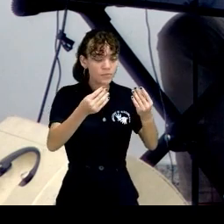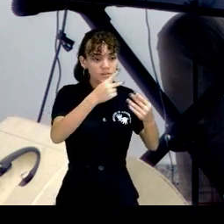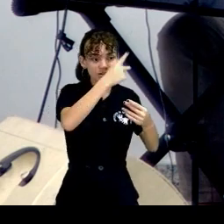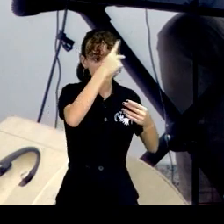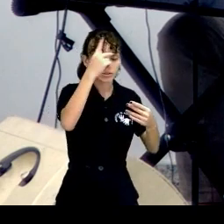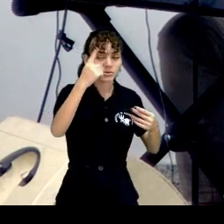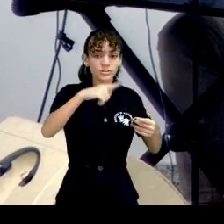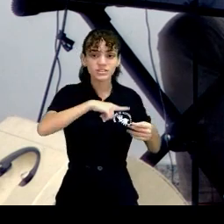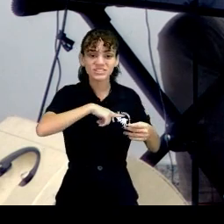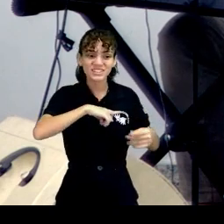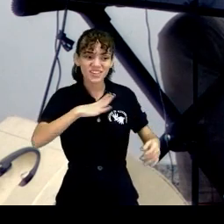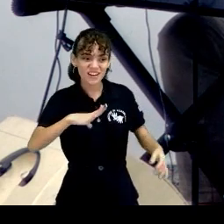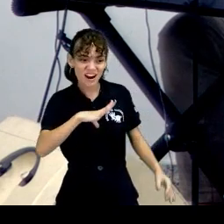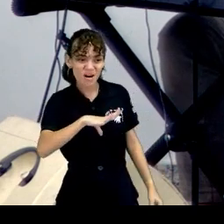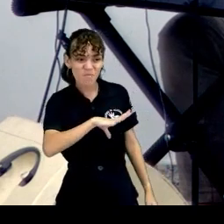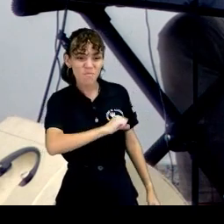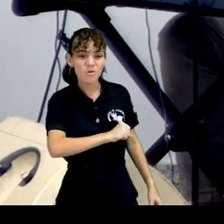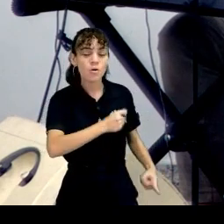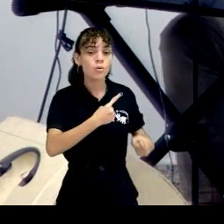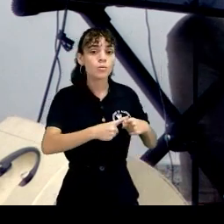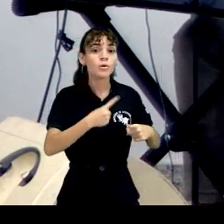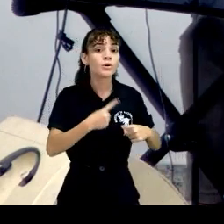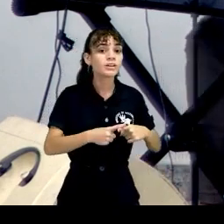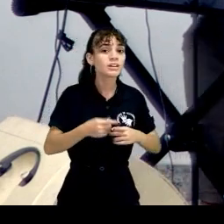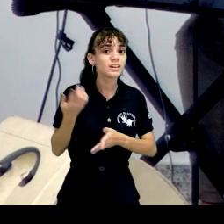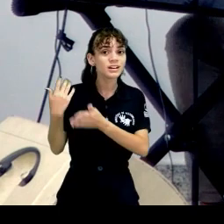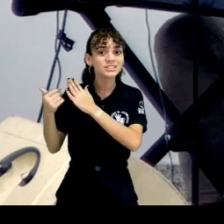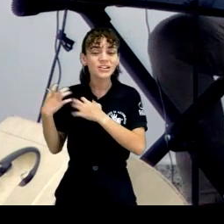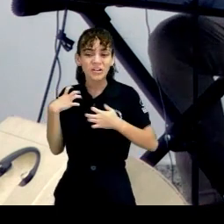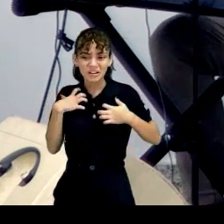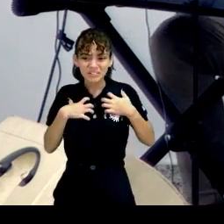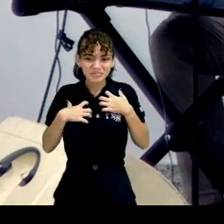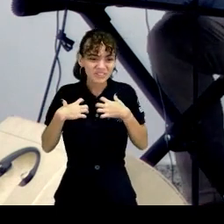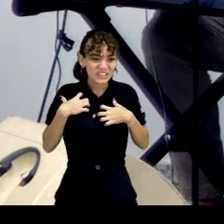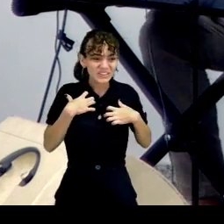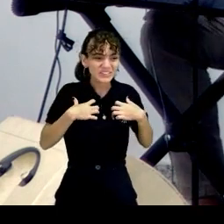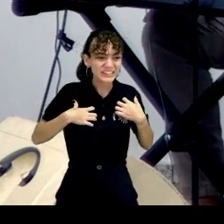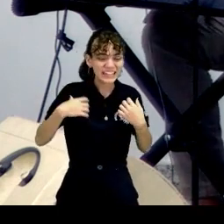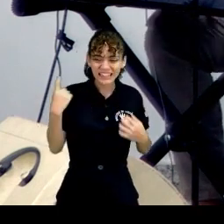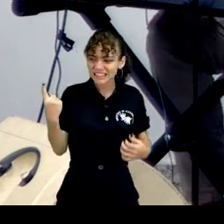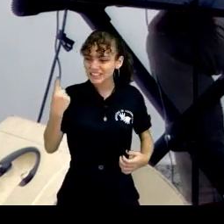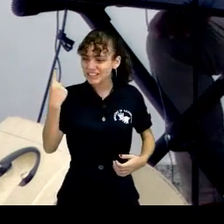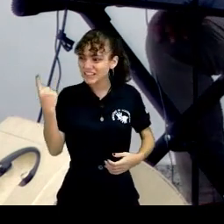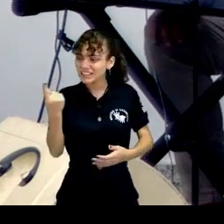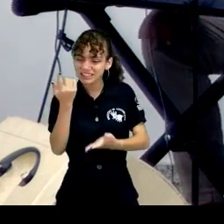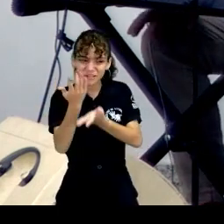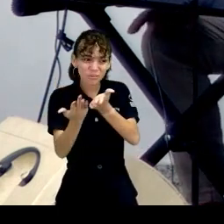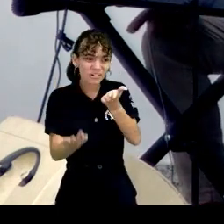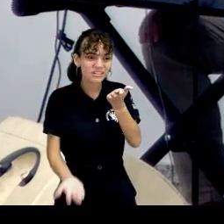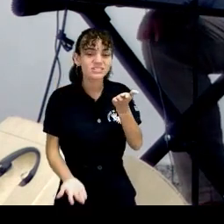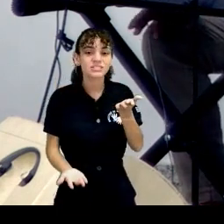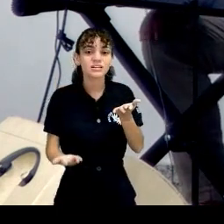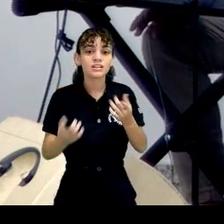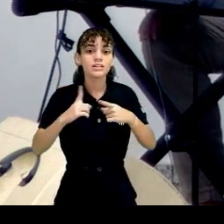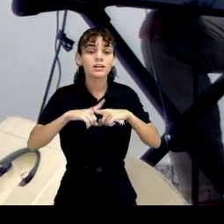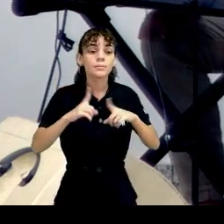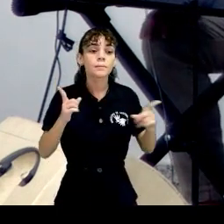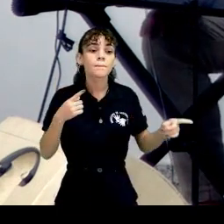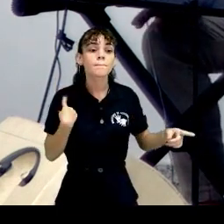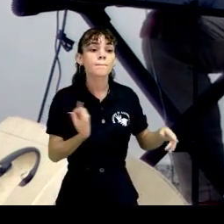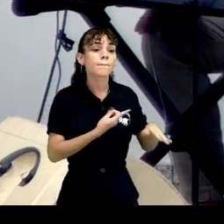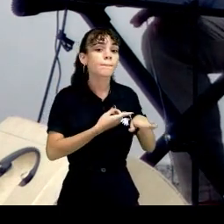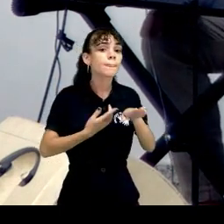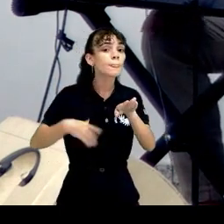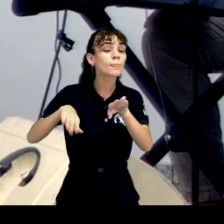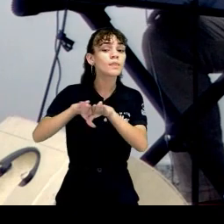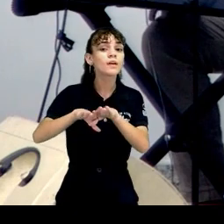ovelhas sem pastor. Aí está o nosso preste, pronto, desejoso a ajudar, a estender a mão, e